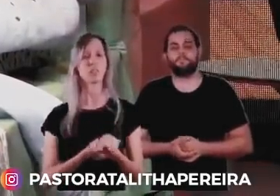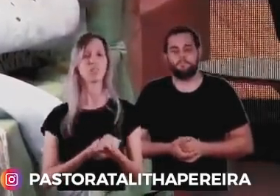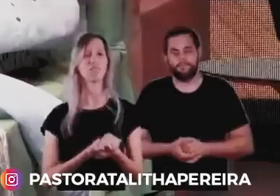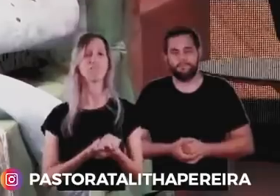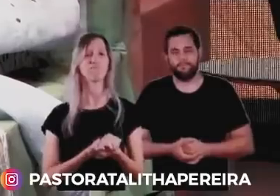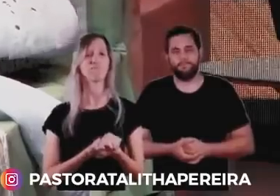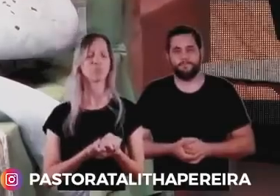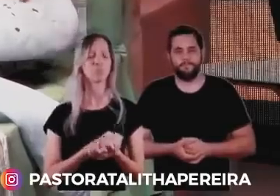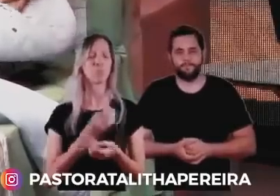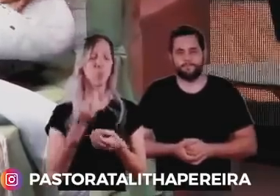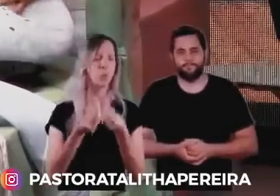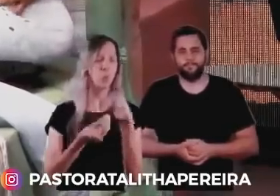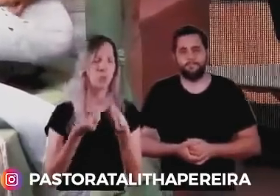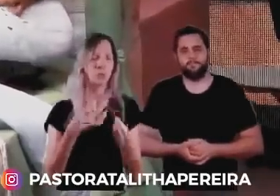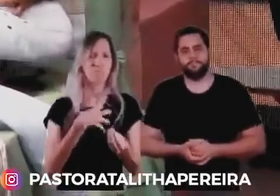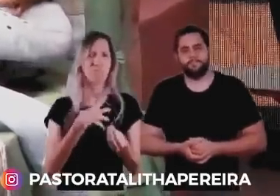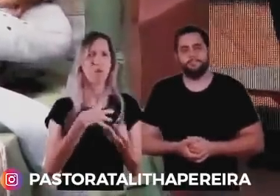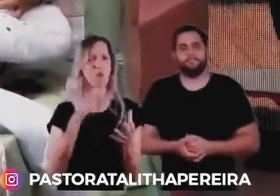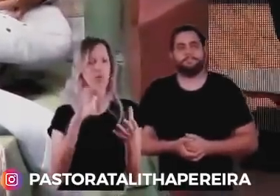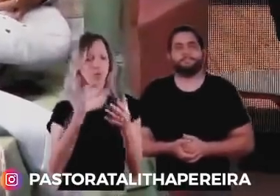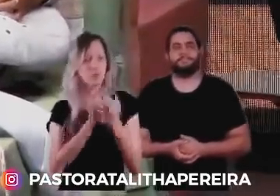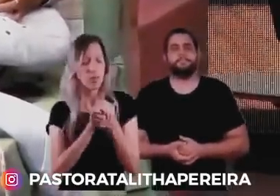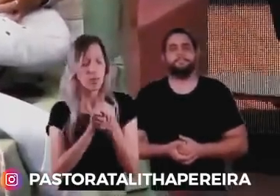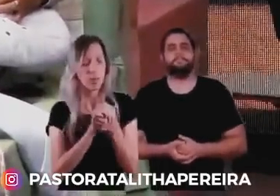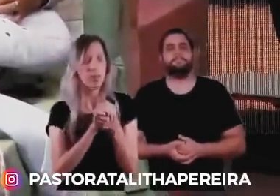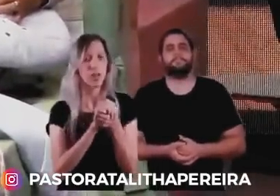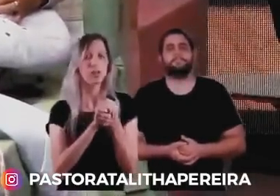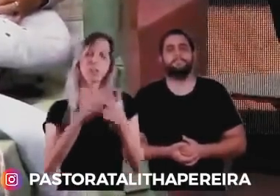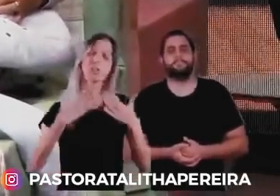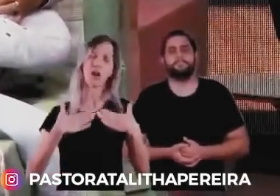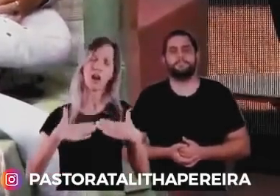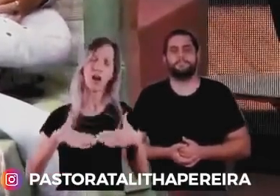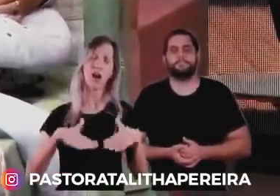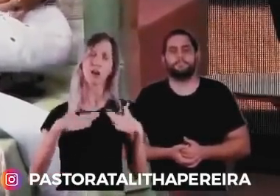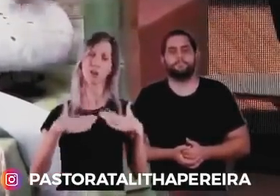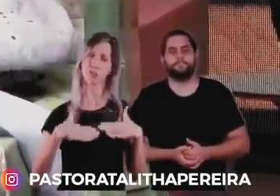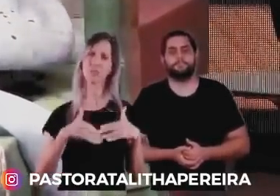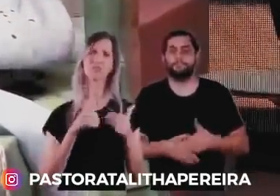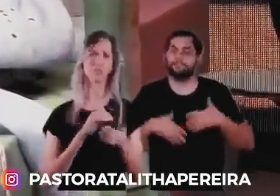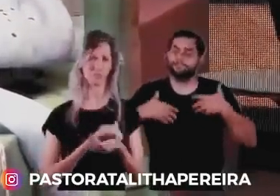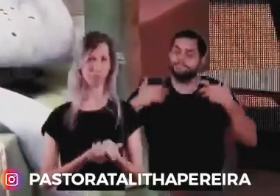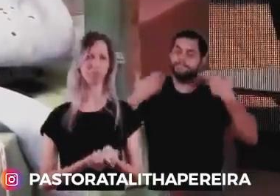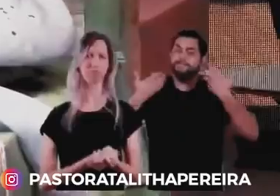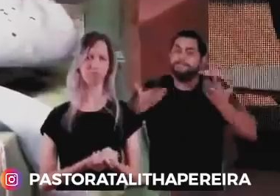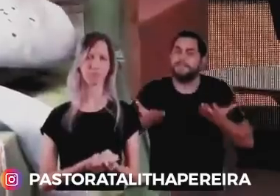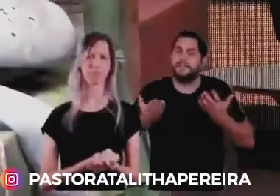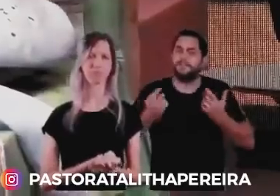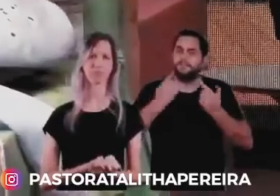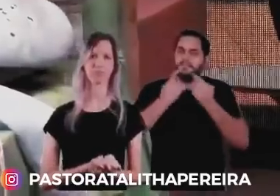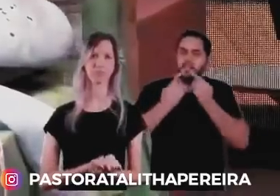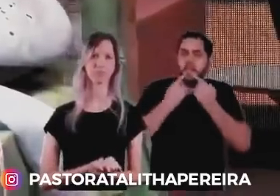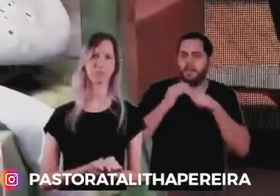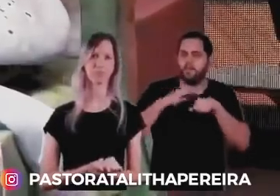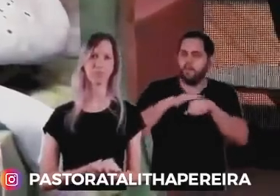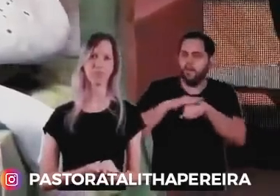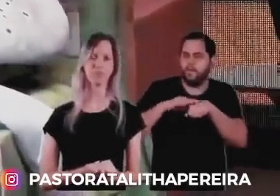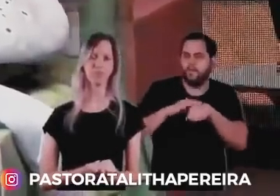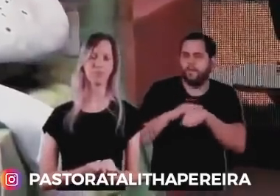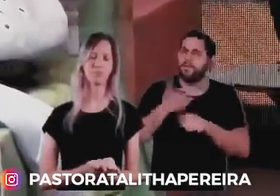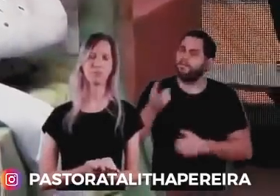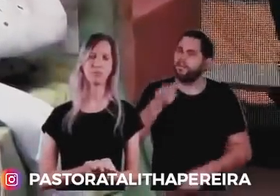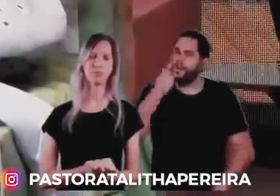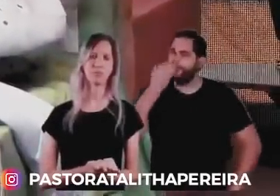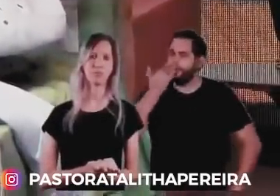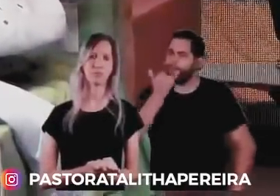uma situação, um casamento mais tranquilo. Além do diálogo, que ela falou do